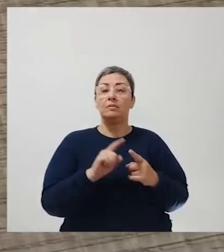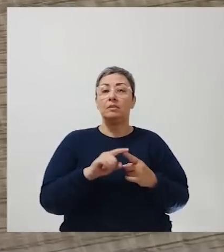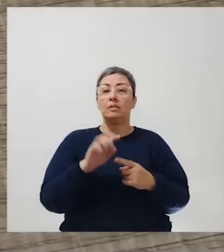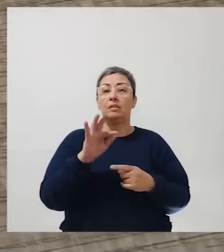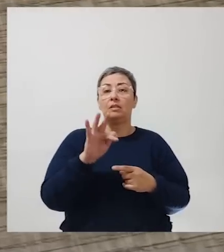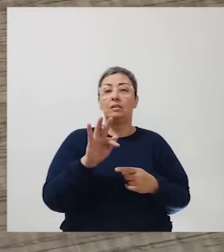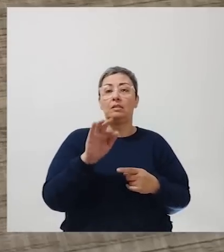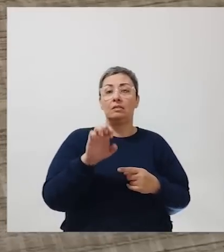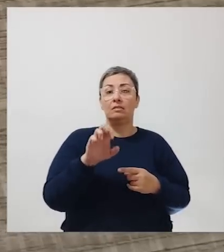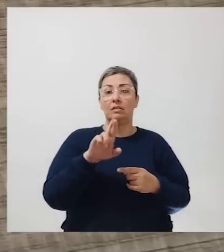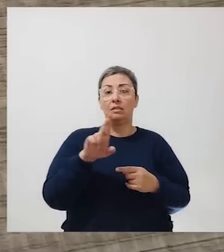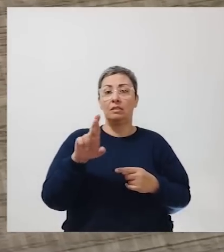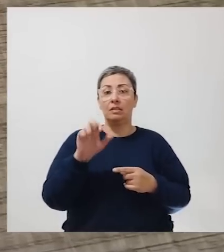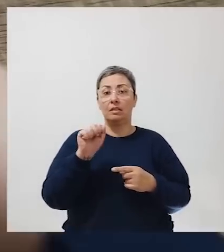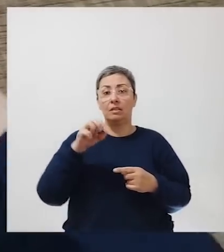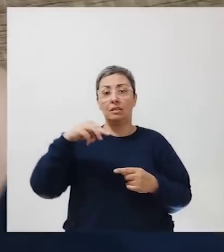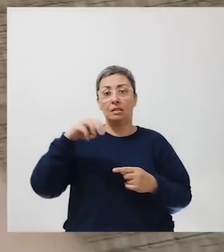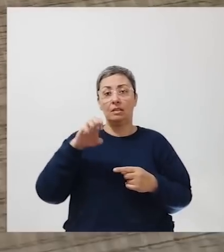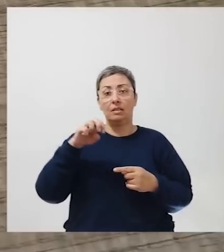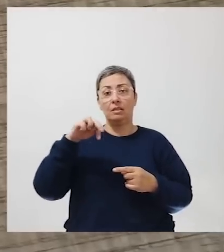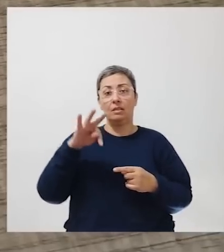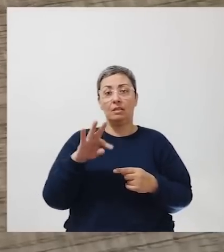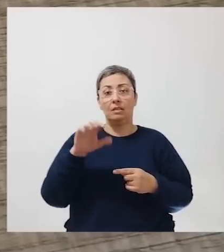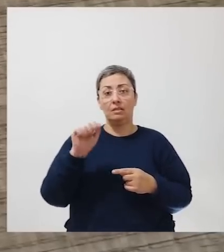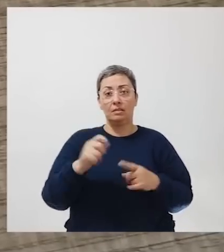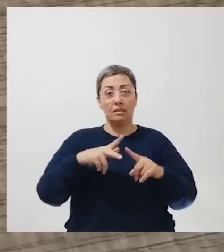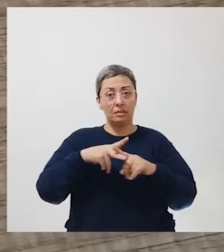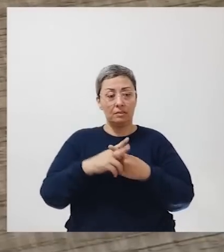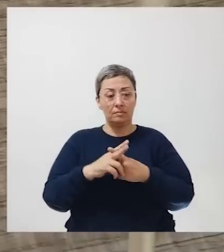palavra ferramenta?